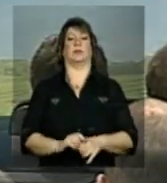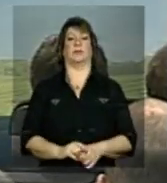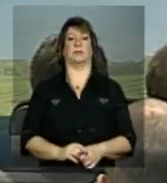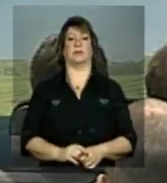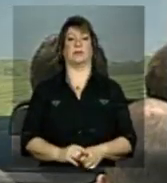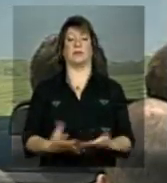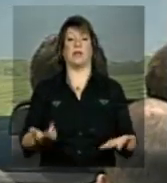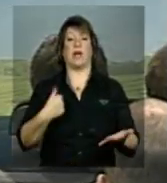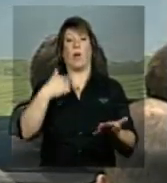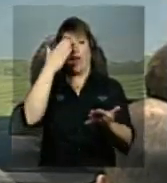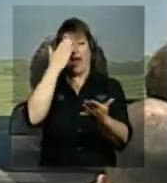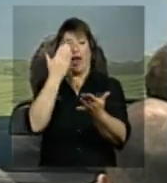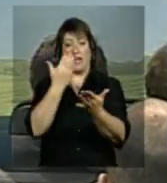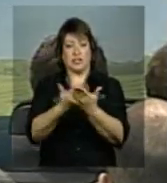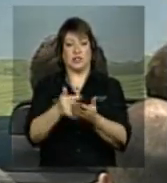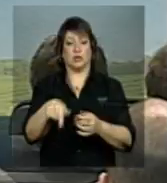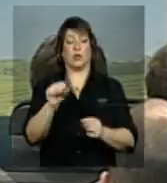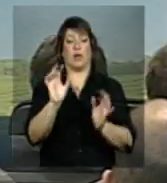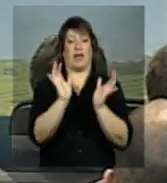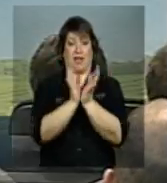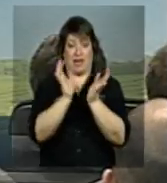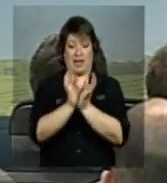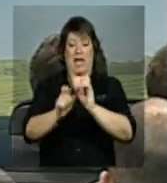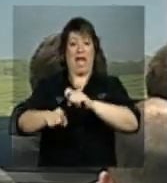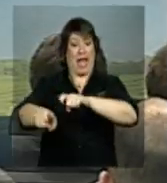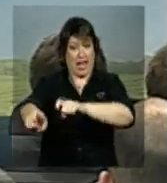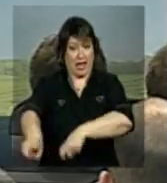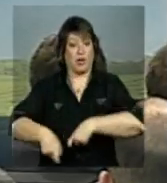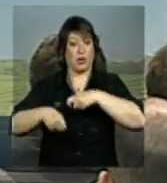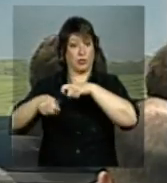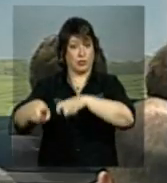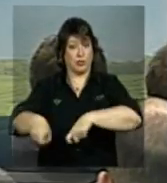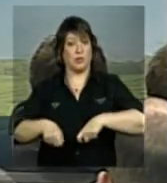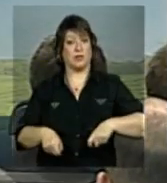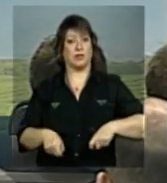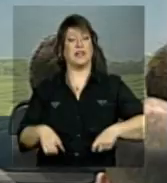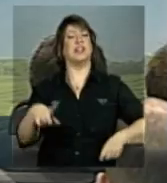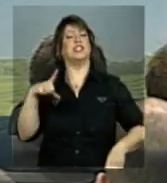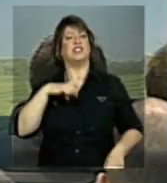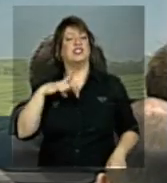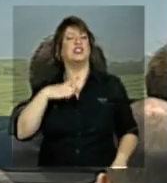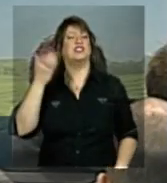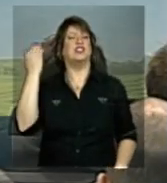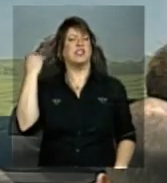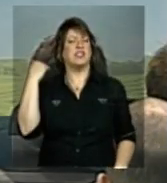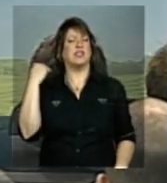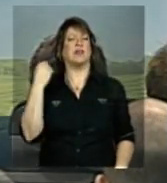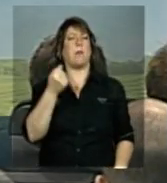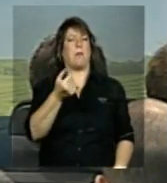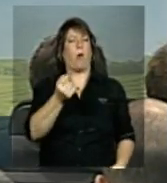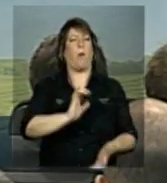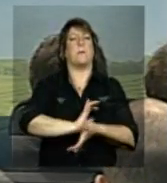E acredito que na área da agricultura existia um determinado